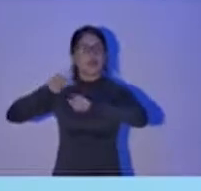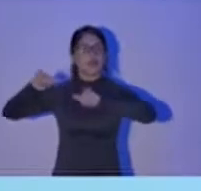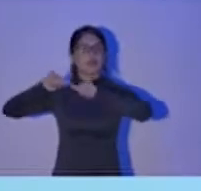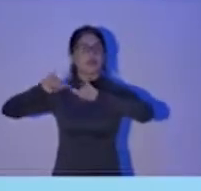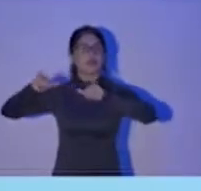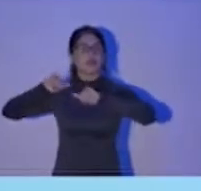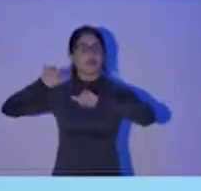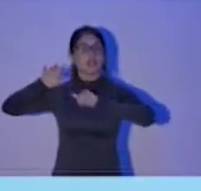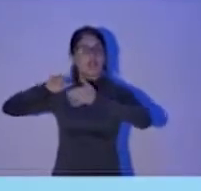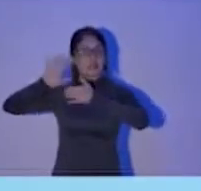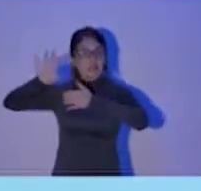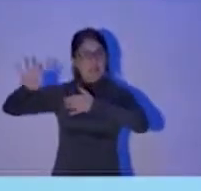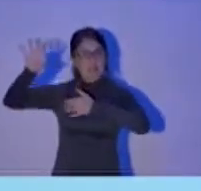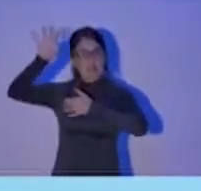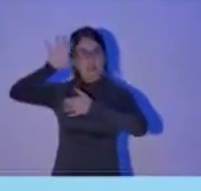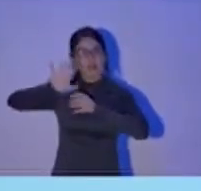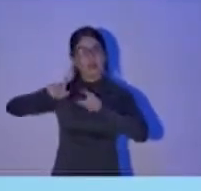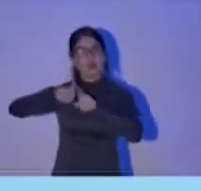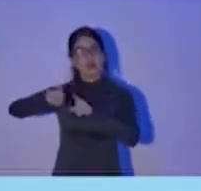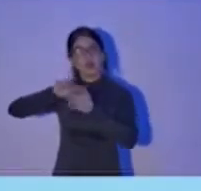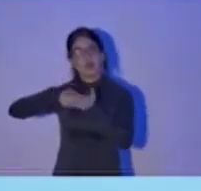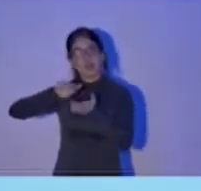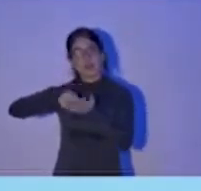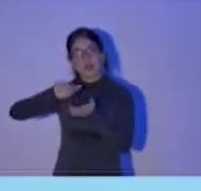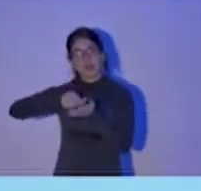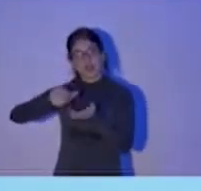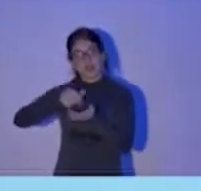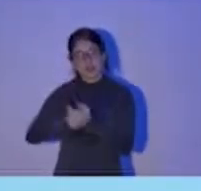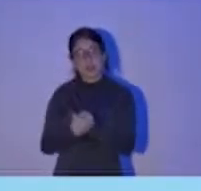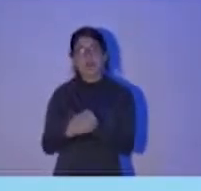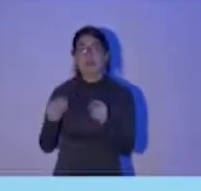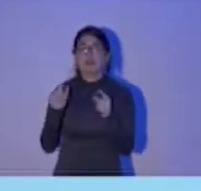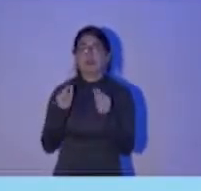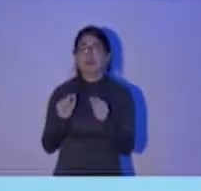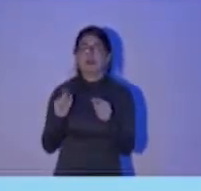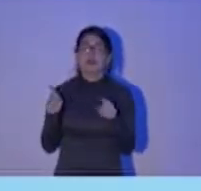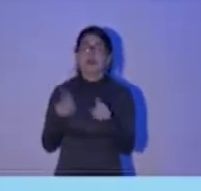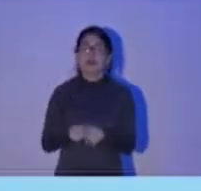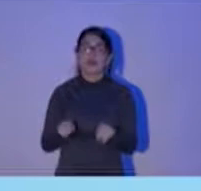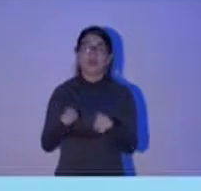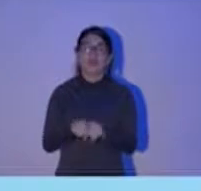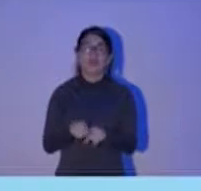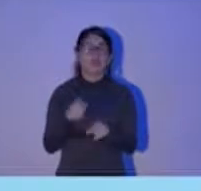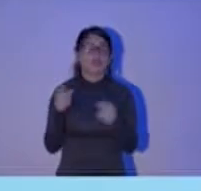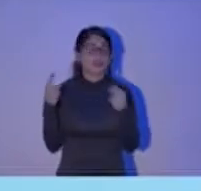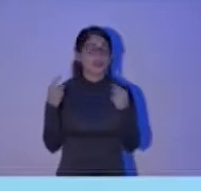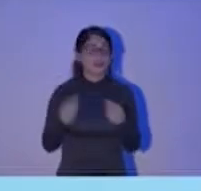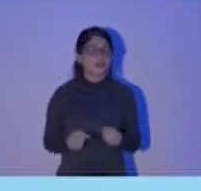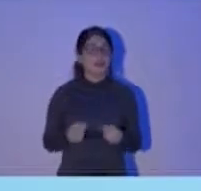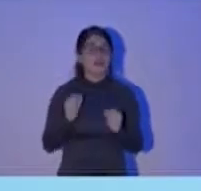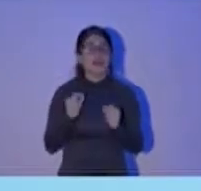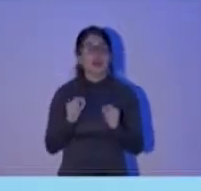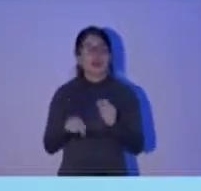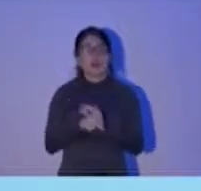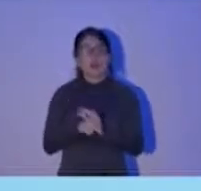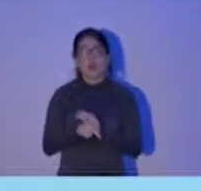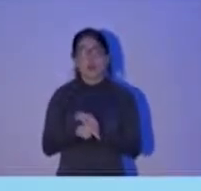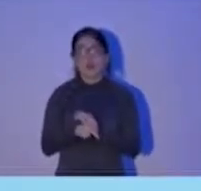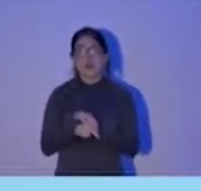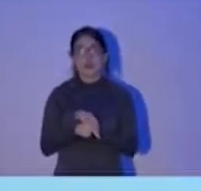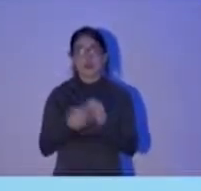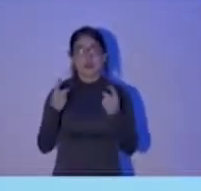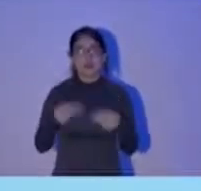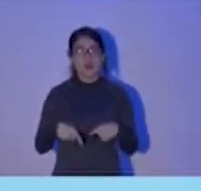temos também um desafio muito grande, que é o desafio da comunicação. E a Undime possui uma ferramenta, uma